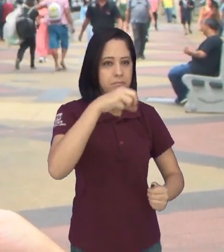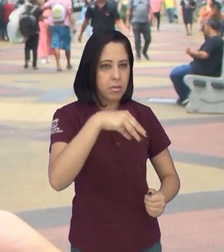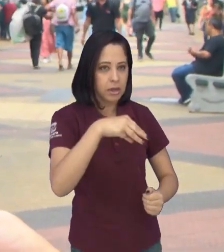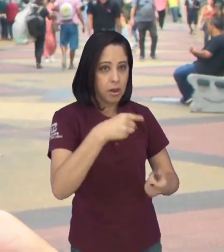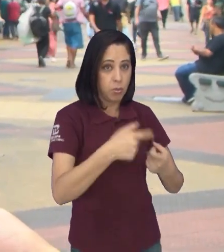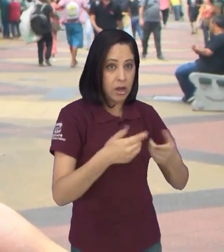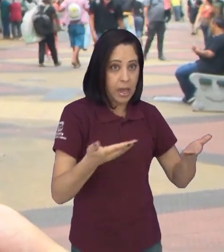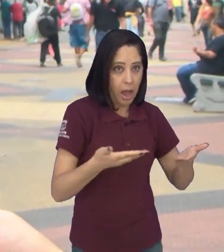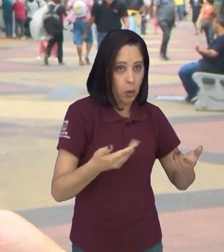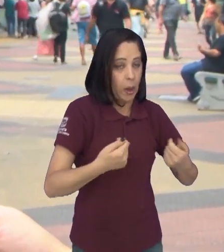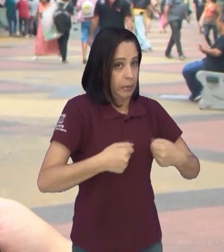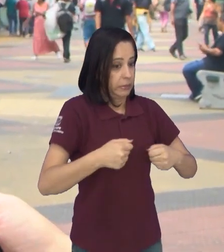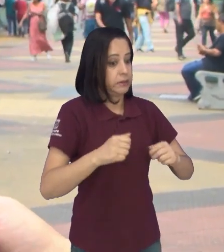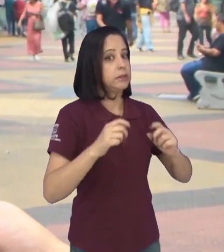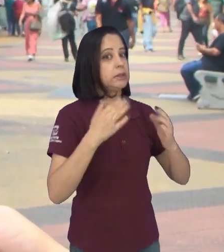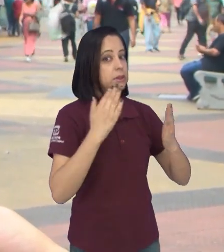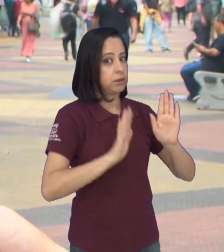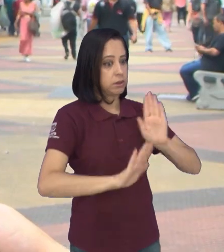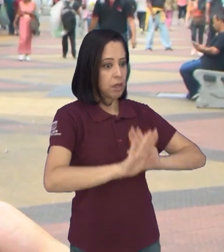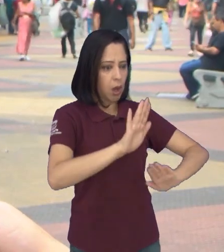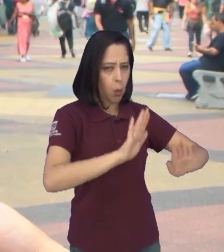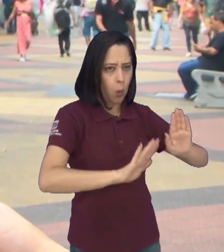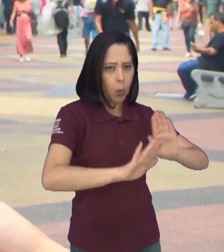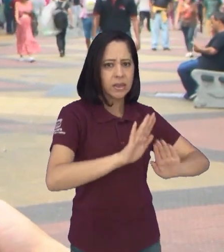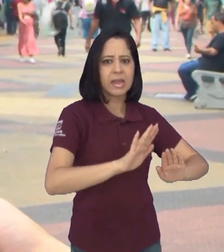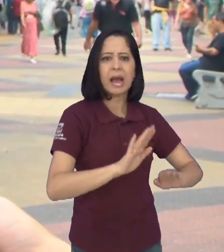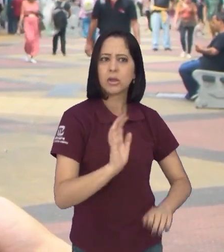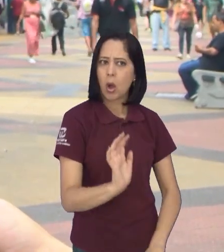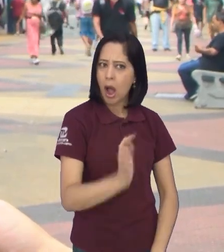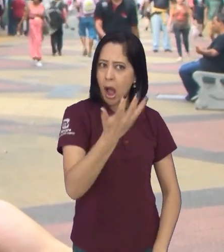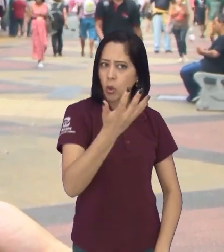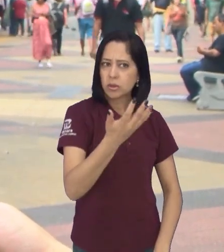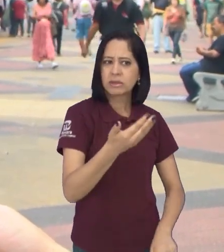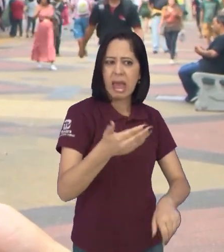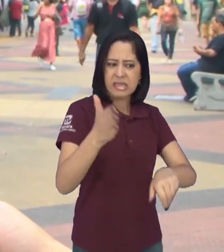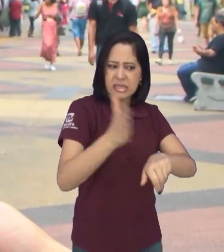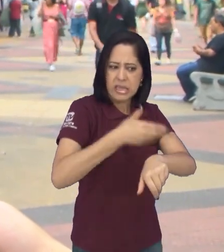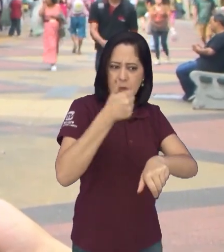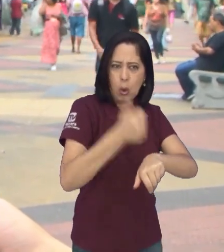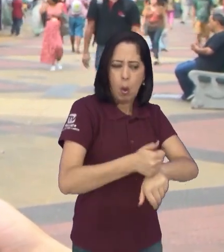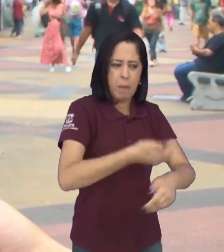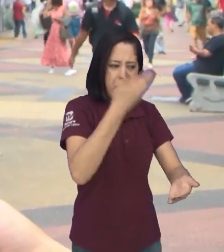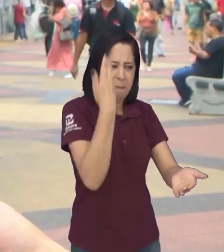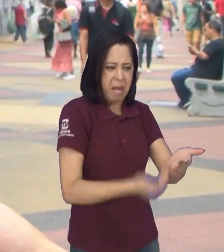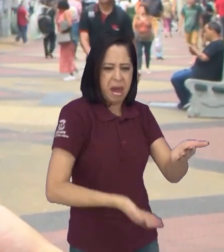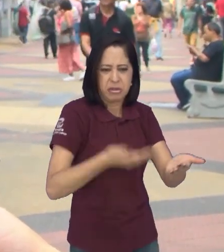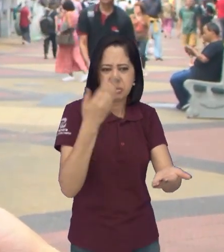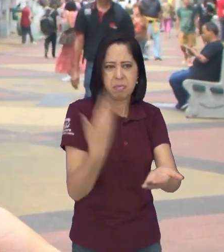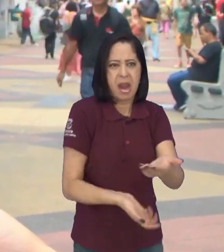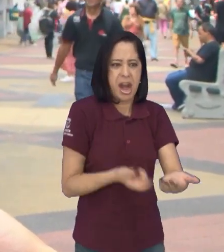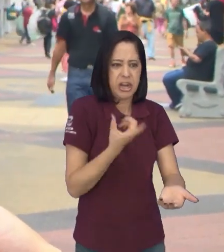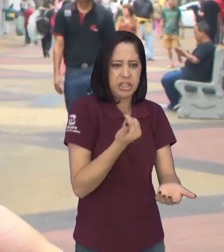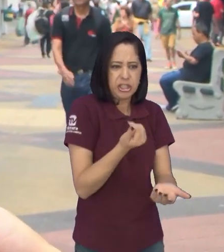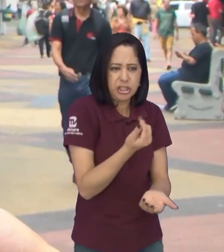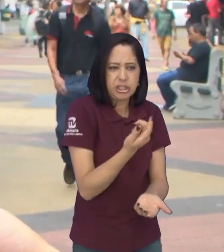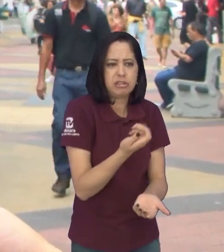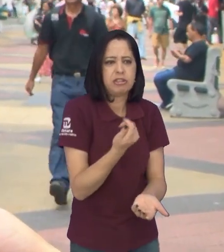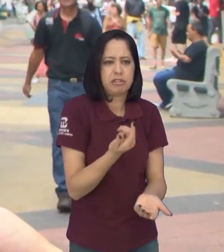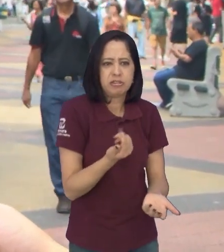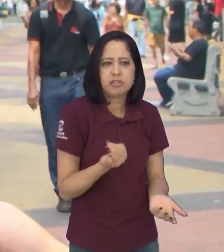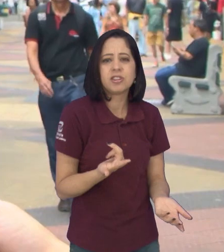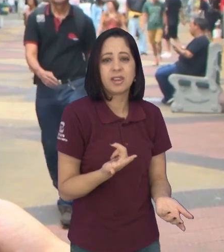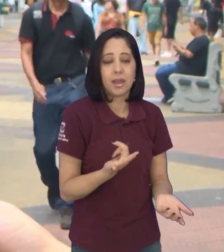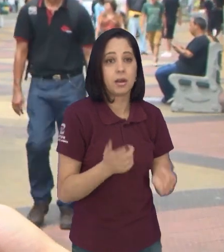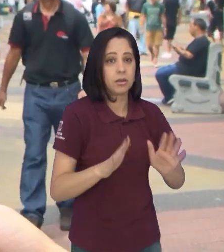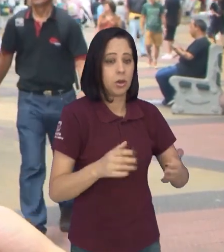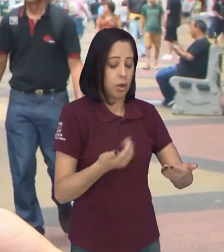em dia tem que tomar cuidado, porque está acontecendo muitas coisas de pessoas até perdendo dinheiro, então nós fica sabendo, então por causa disso nós acaba sendo um